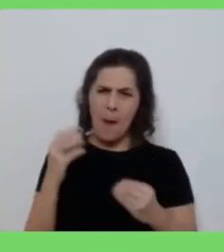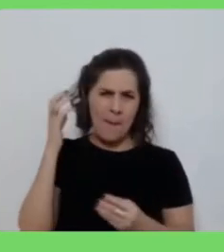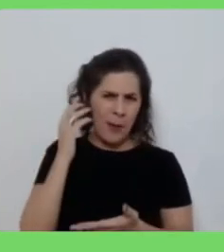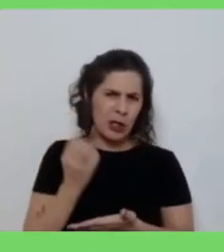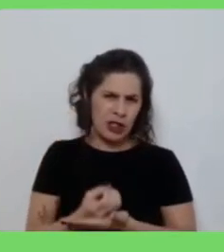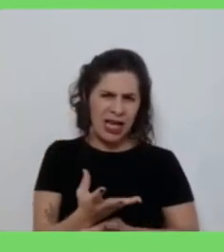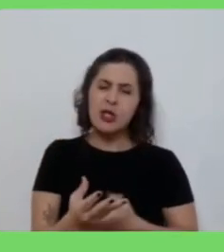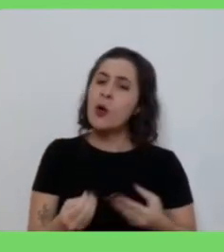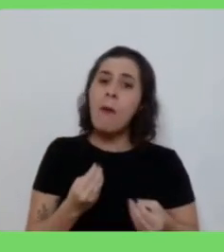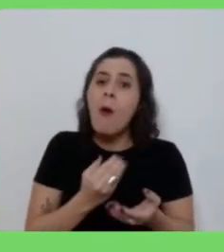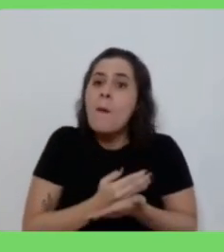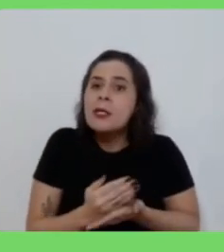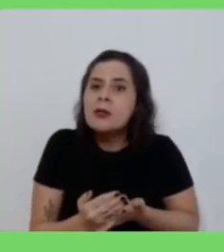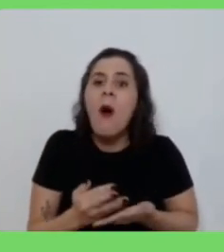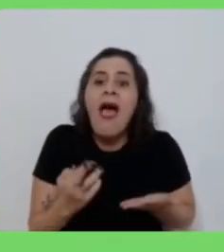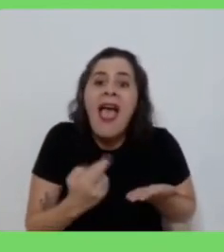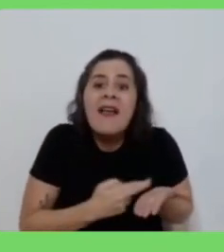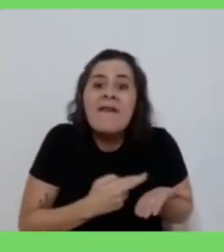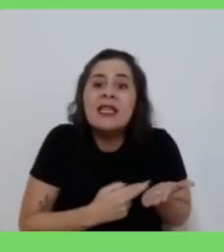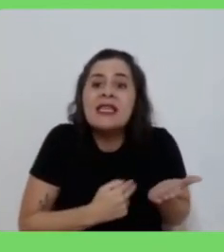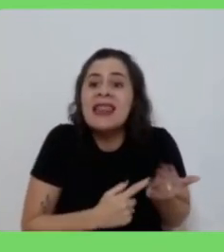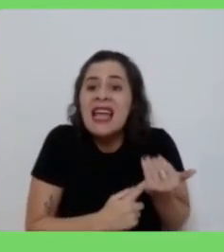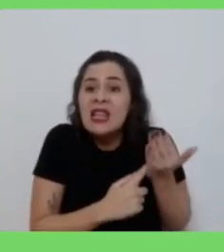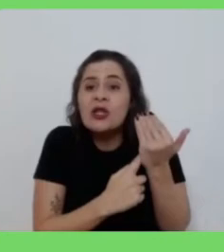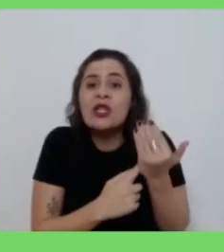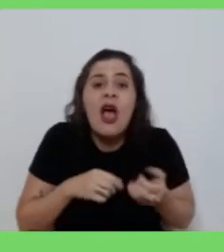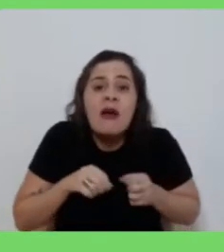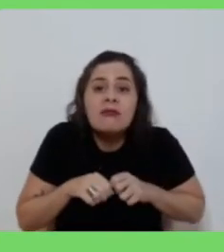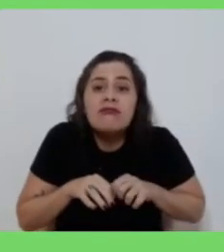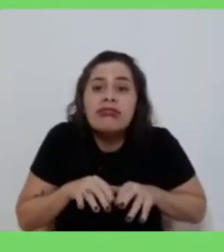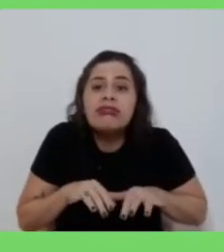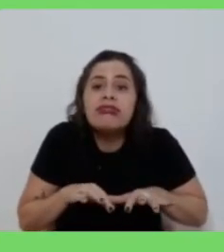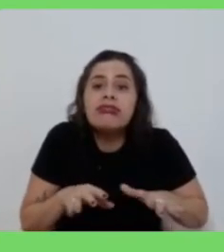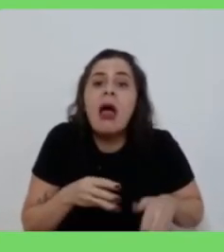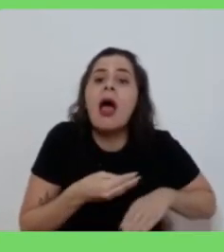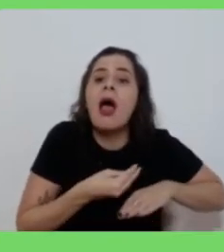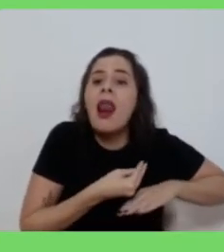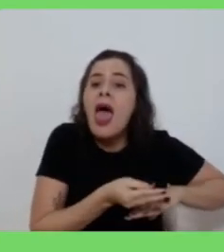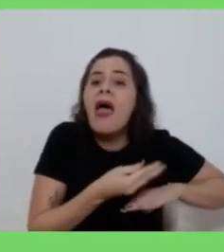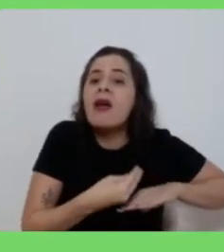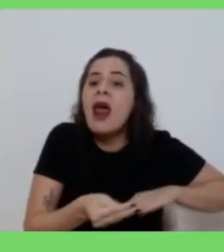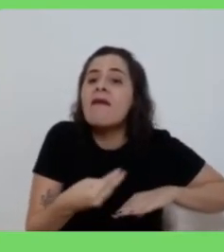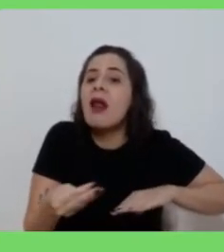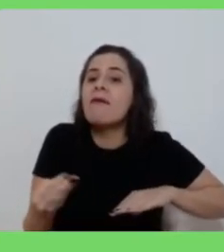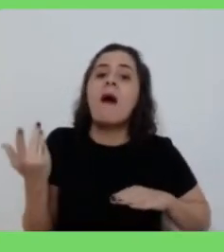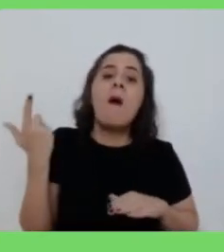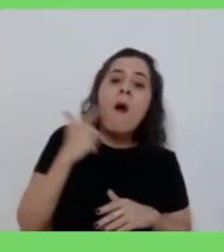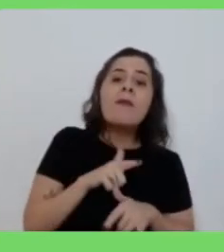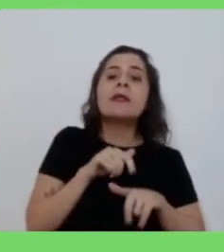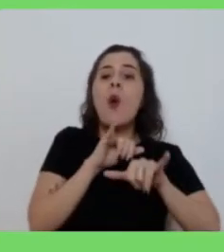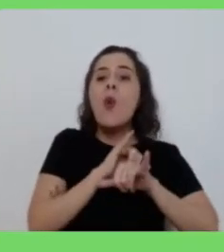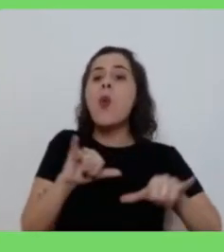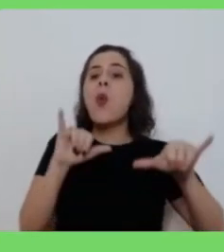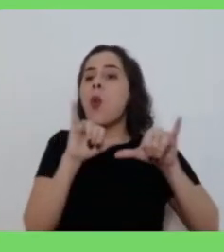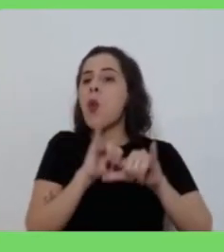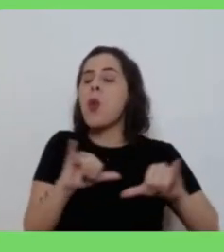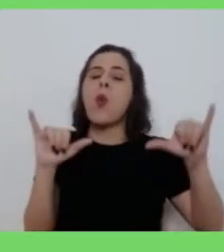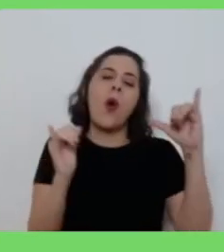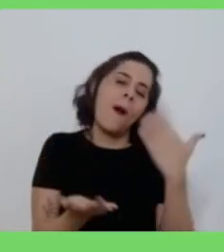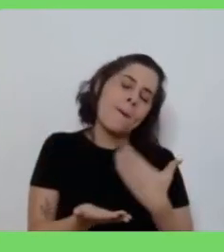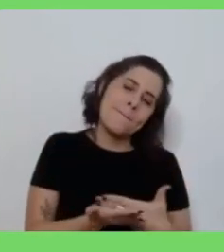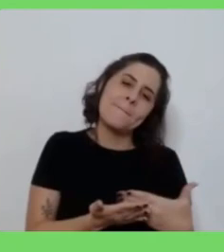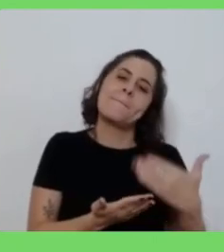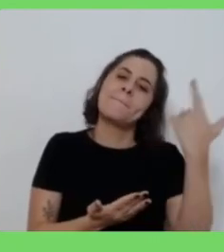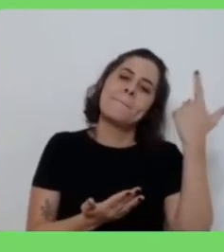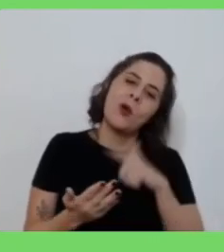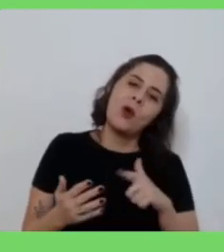distribuição de revistas de tecnologia Revista Info ação games gamers nos anos 90 elas disseminaram o o o